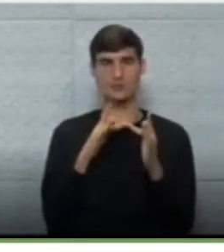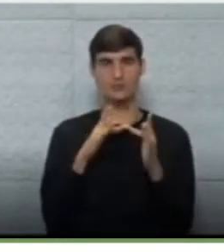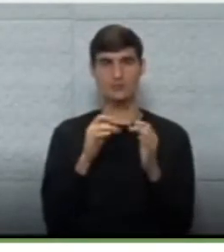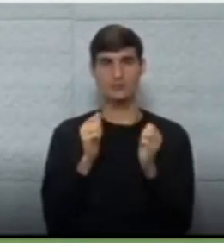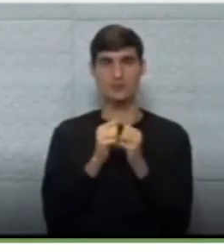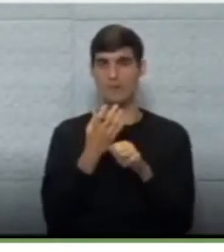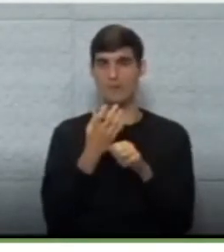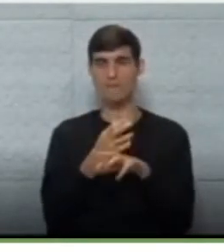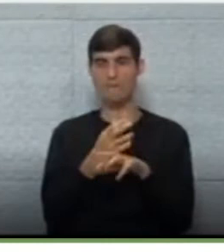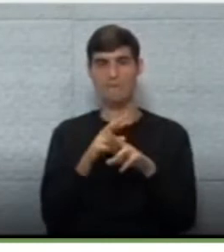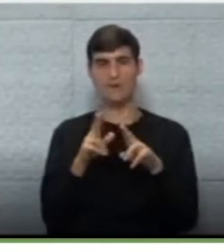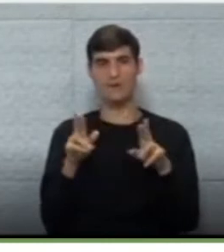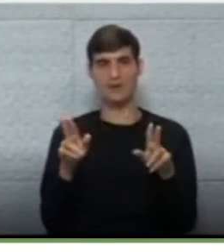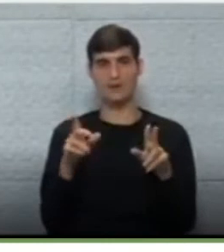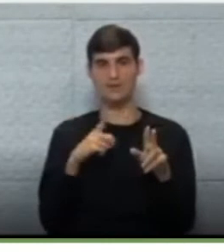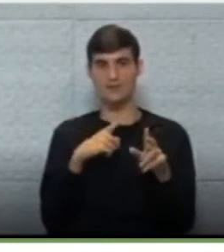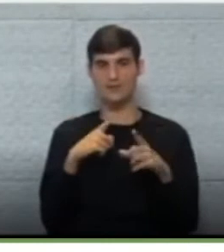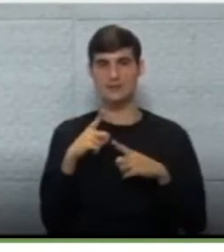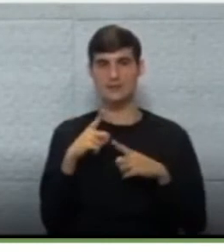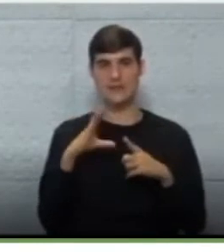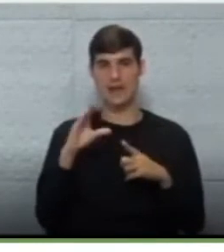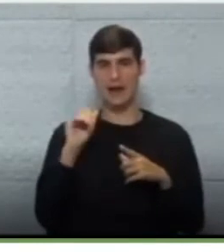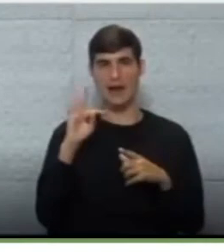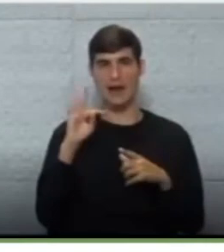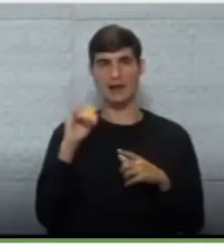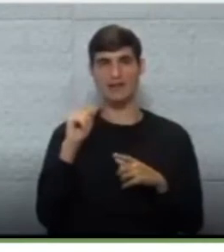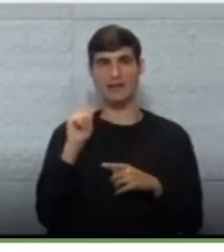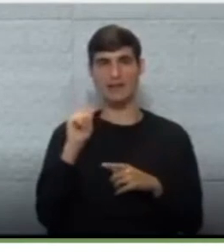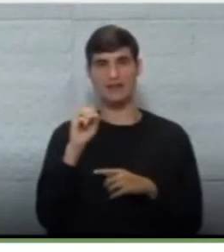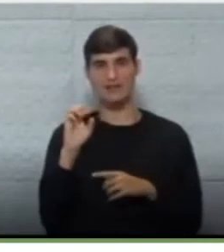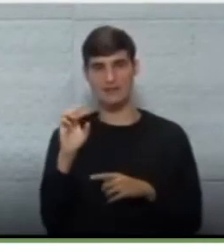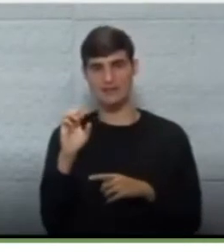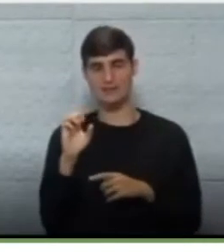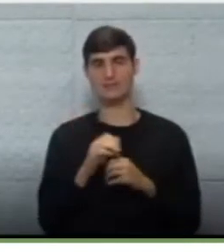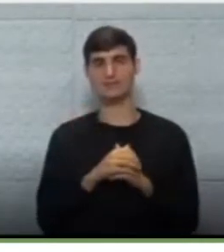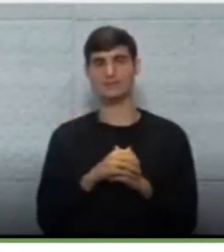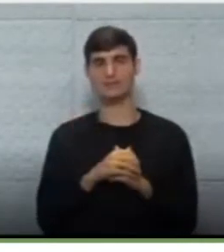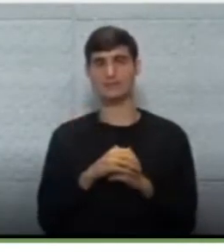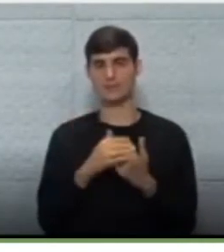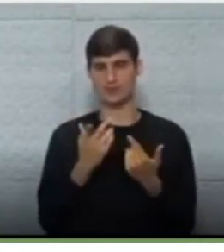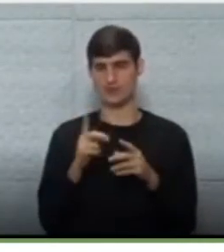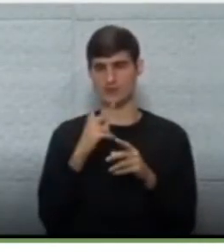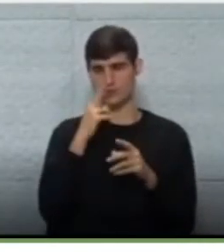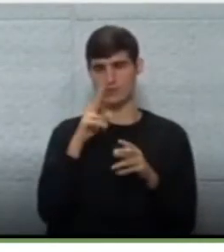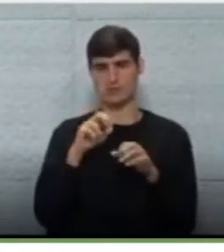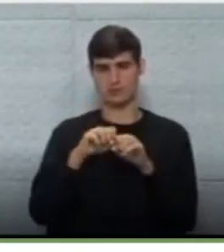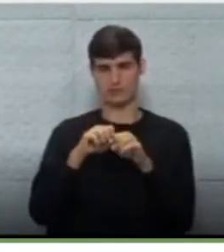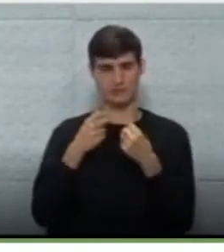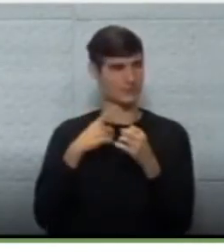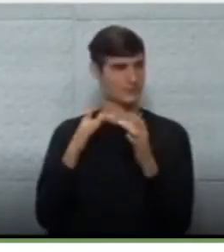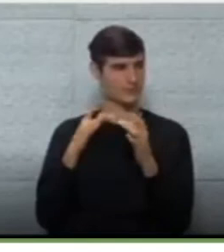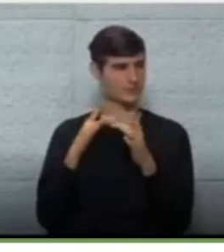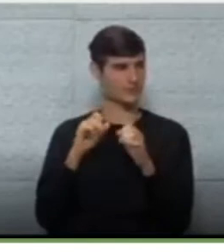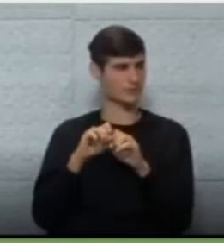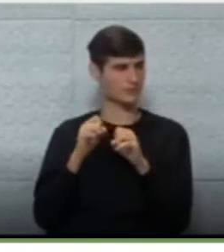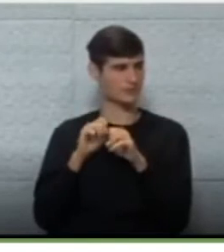com um material onde tem a catalase. Nessa reação, o que acontece? a catalase quebra a água